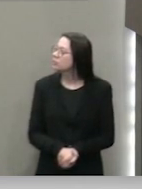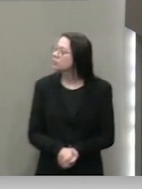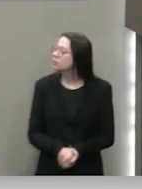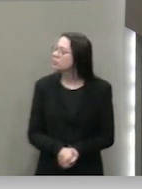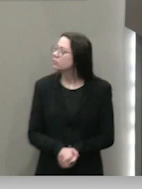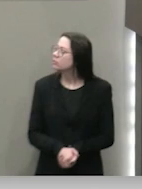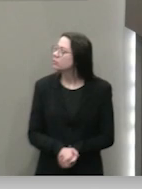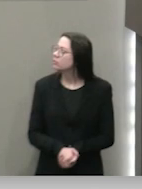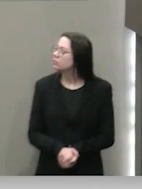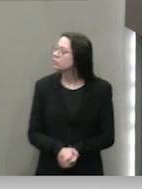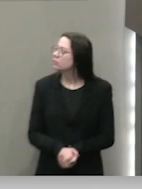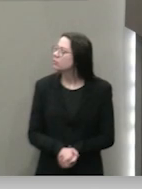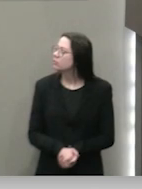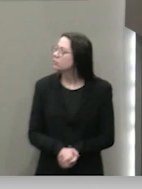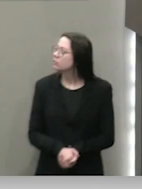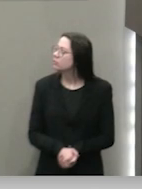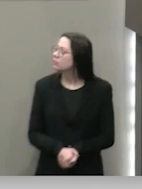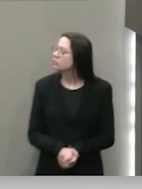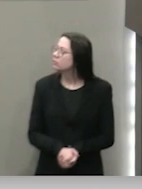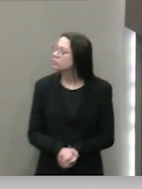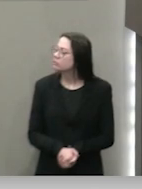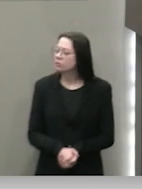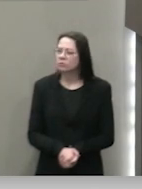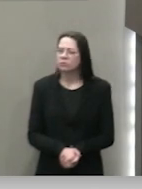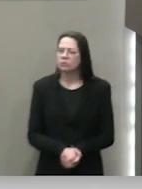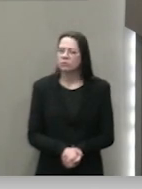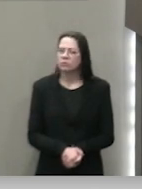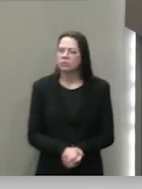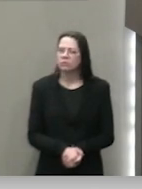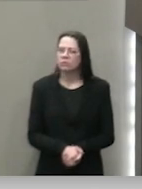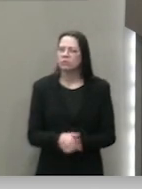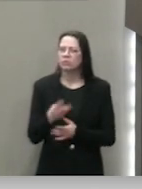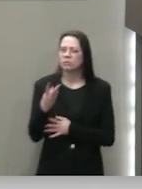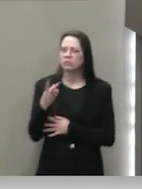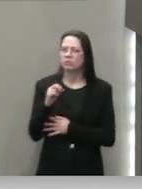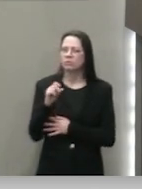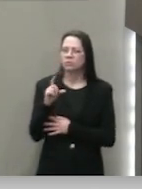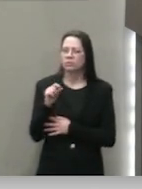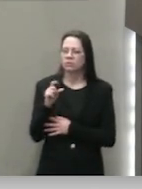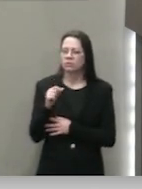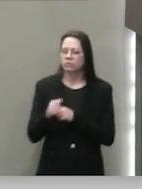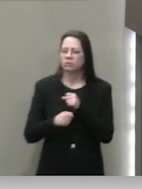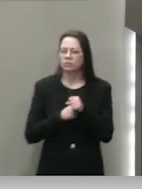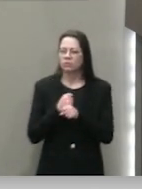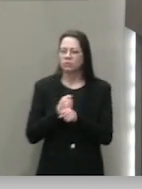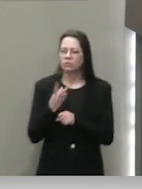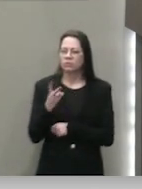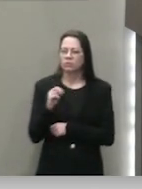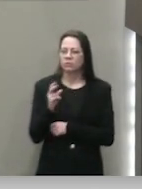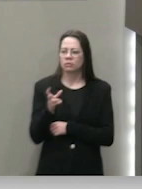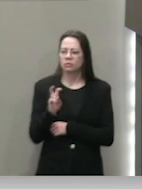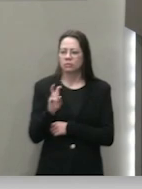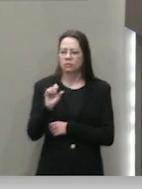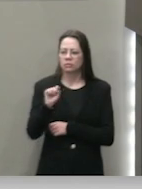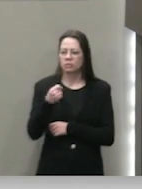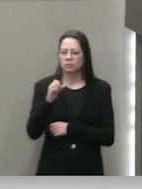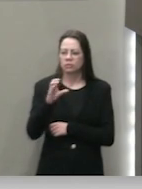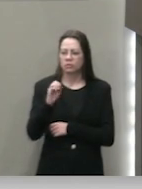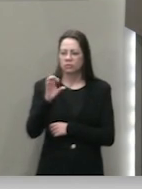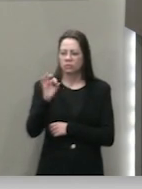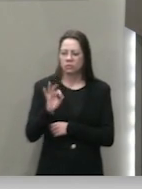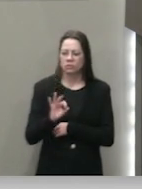Lembrar que a defasagem salarial é o principal mote que nos traz até aqui. De 2010 até 2025, nós temos 80% de